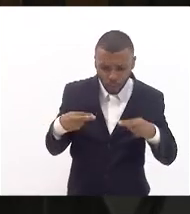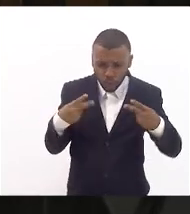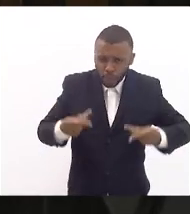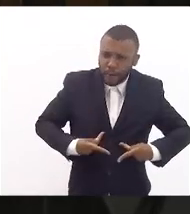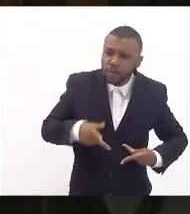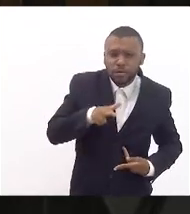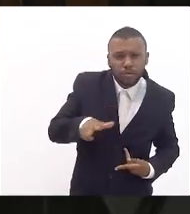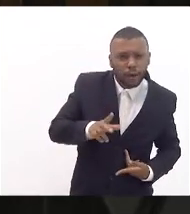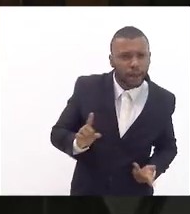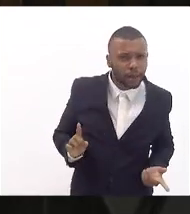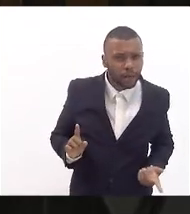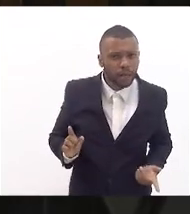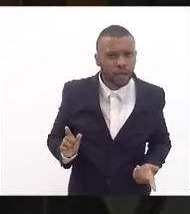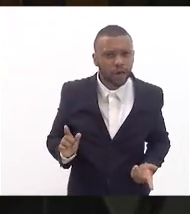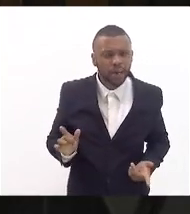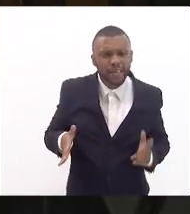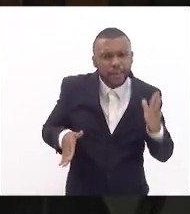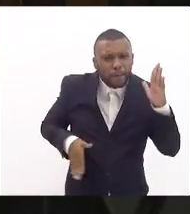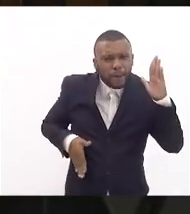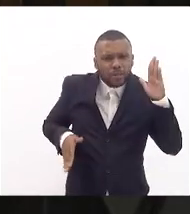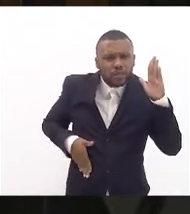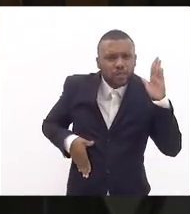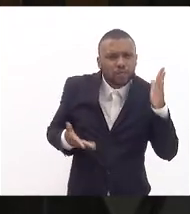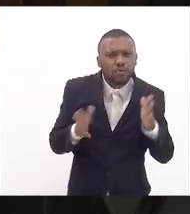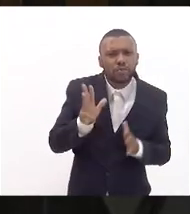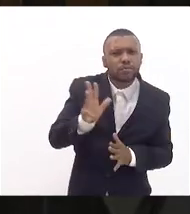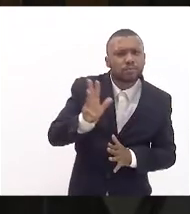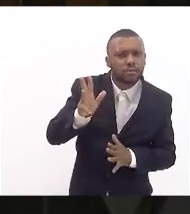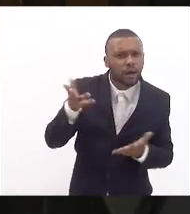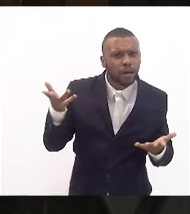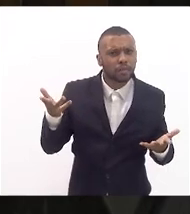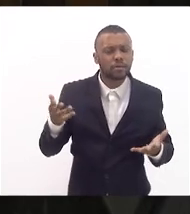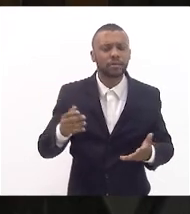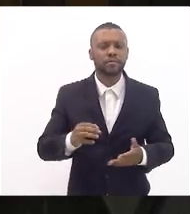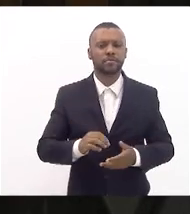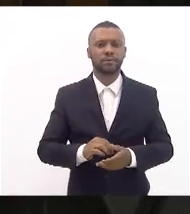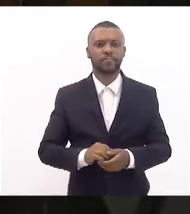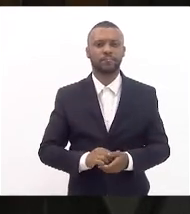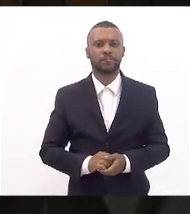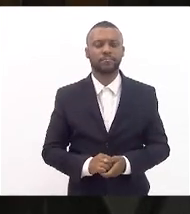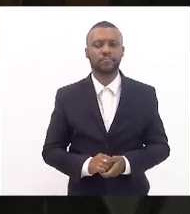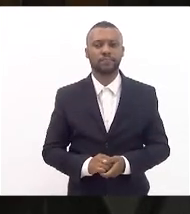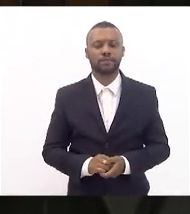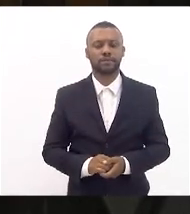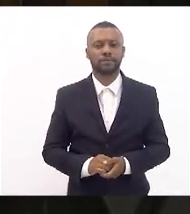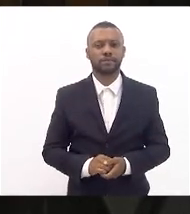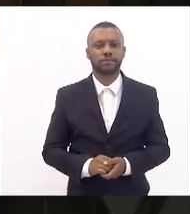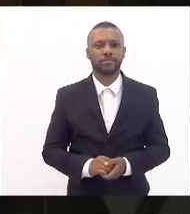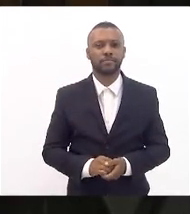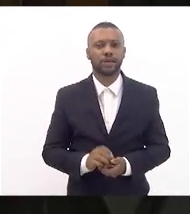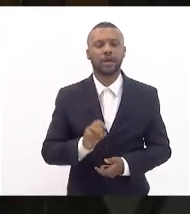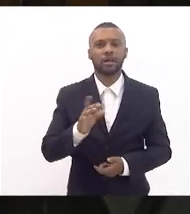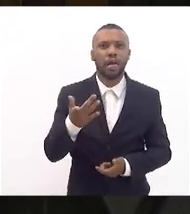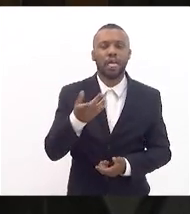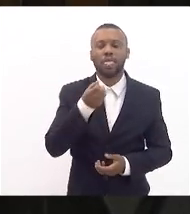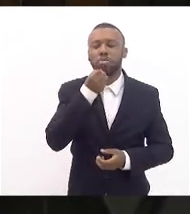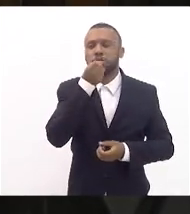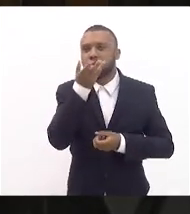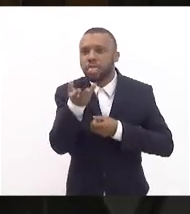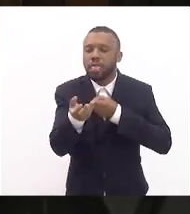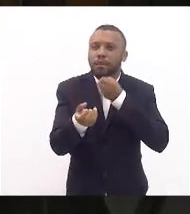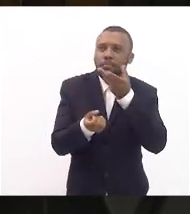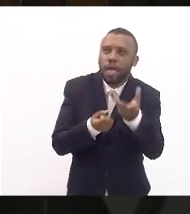humanos? Esse bandido de nove dedos, Coronel Salema, só sabe abrir a boca para